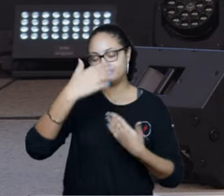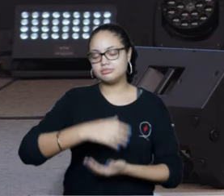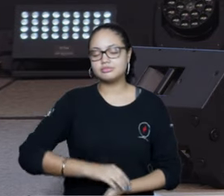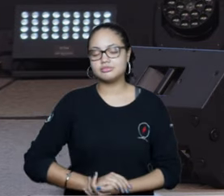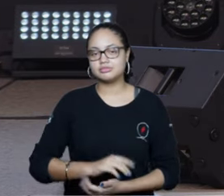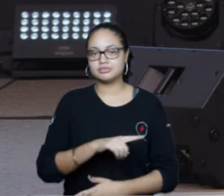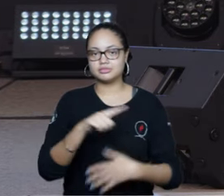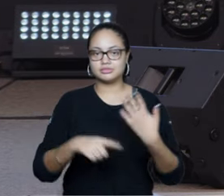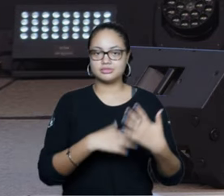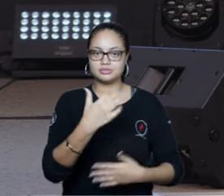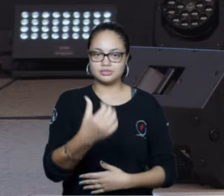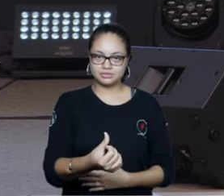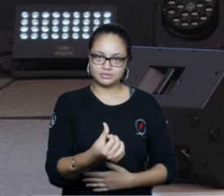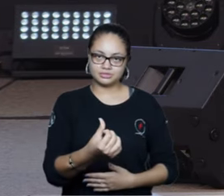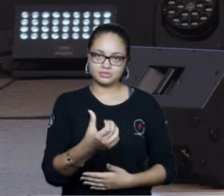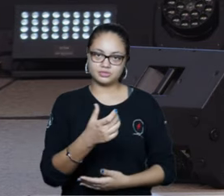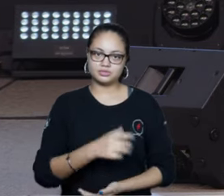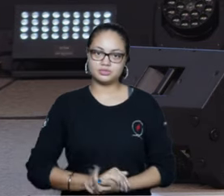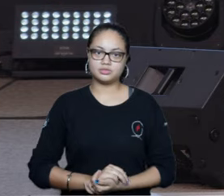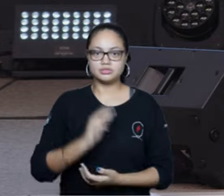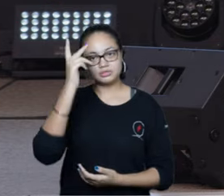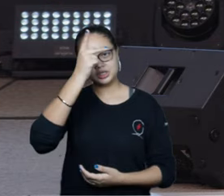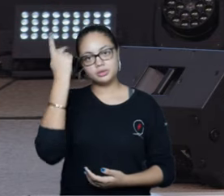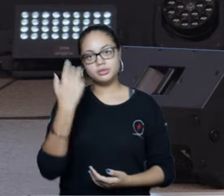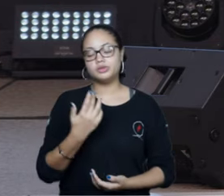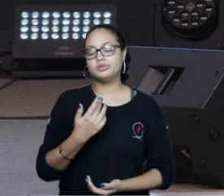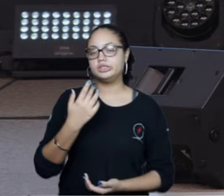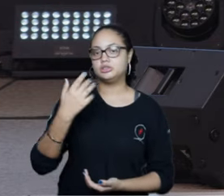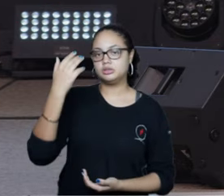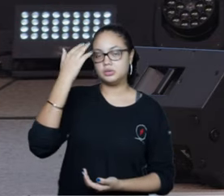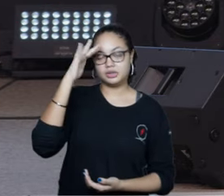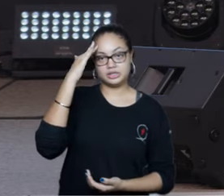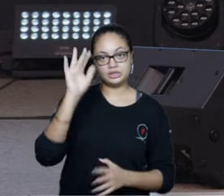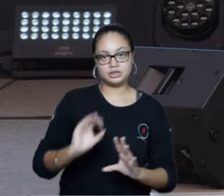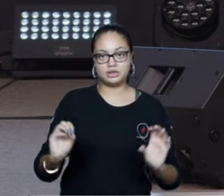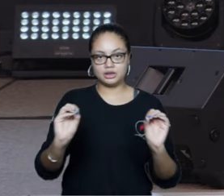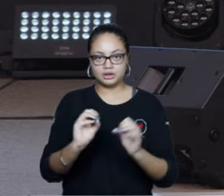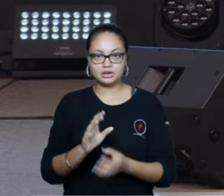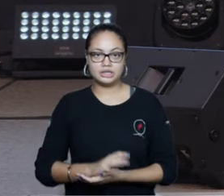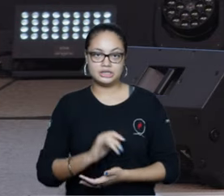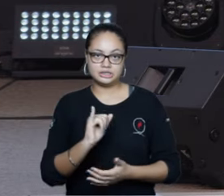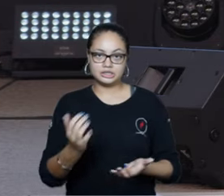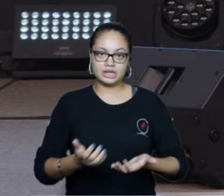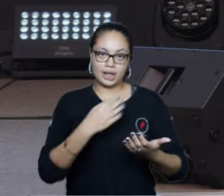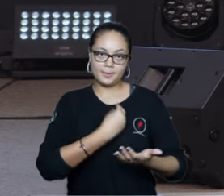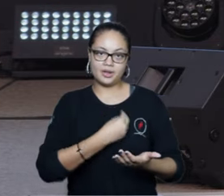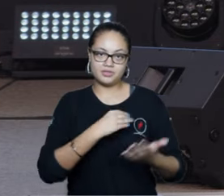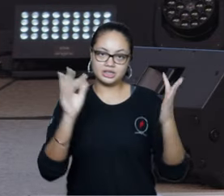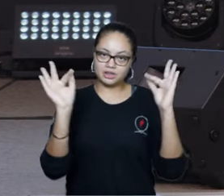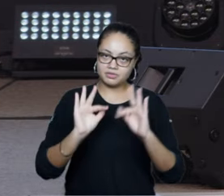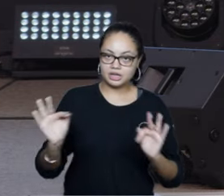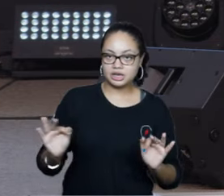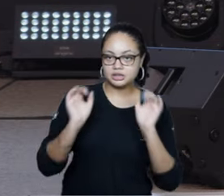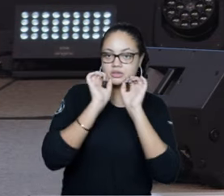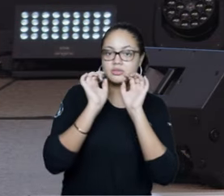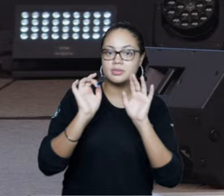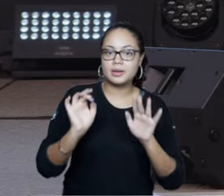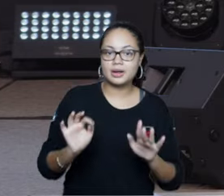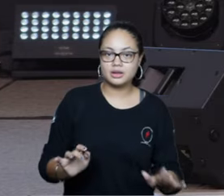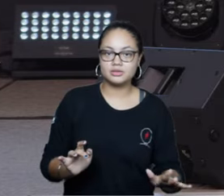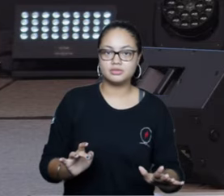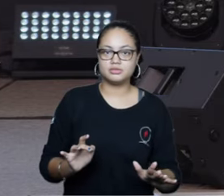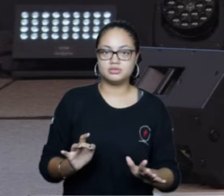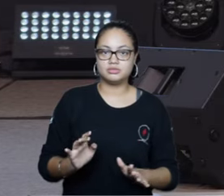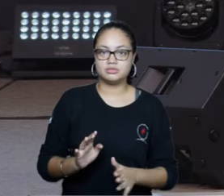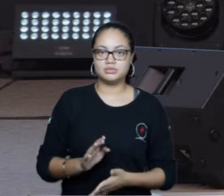sexto lugar uma coisa também que as pessoas não entendem Se você quer ter uma vida feliz uma vida abençoada coragem